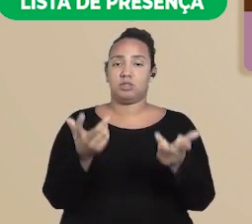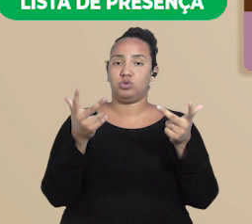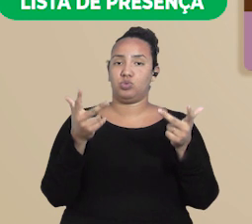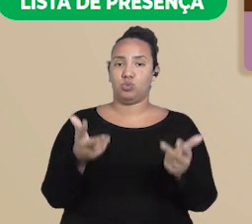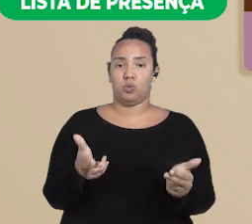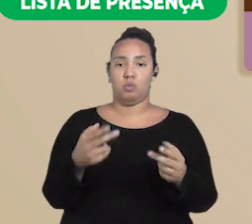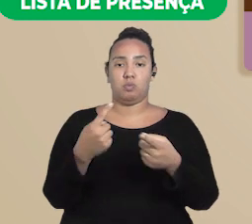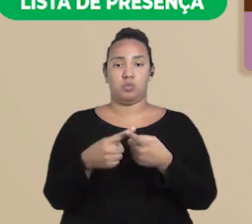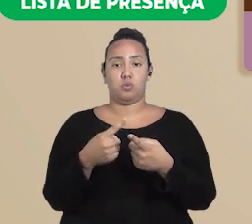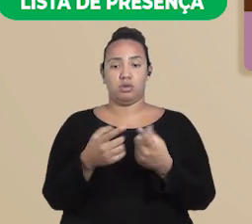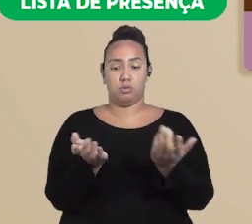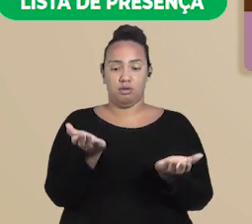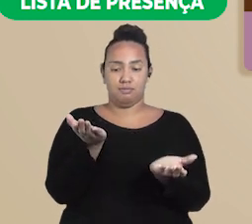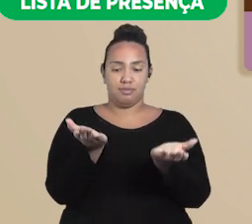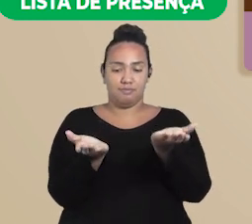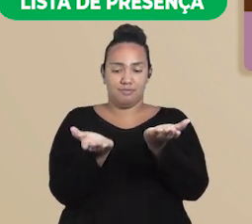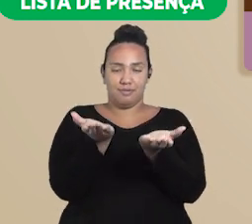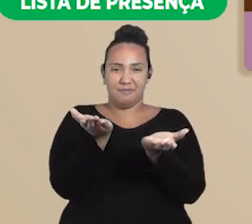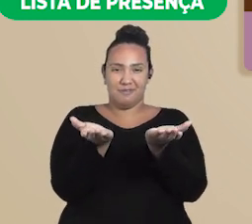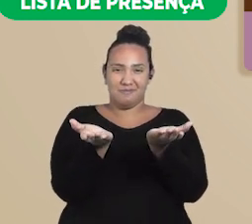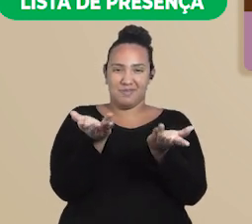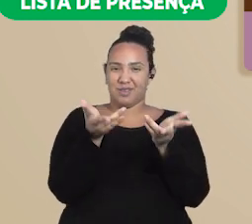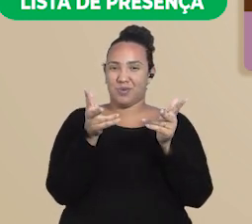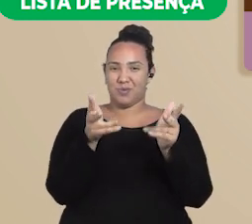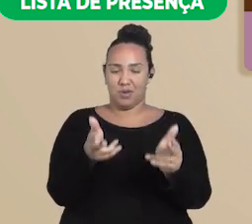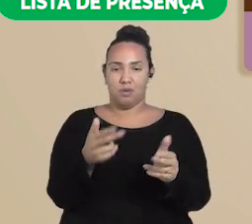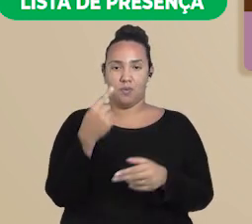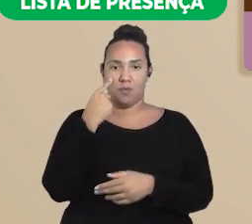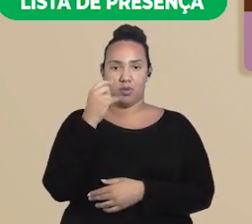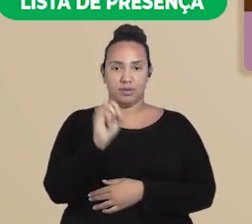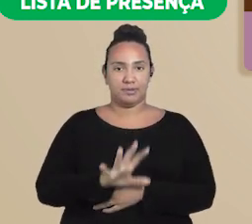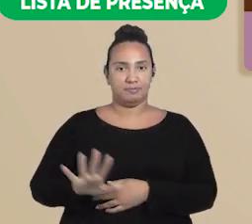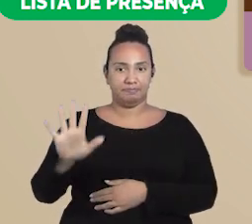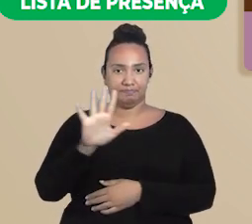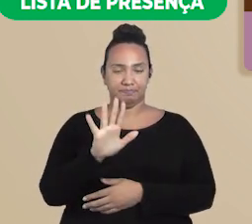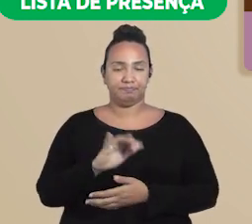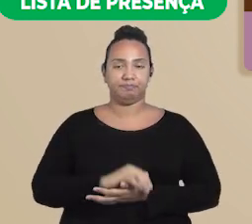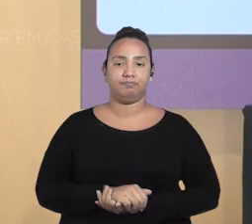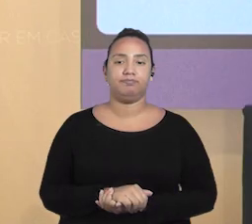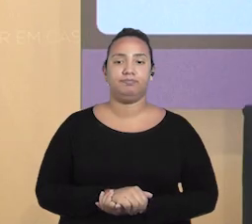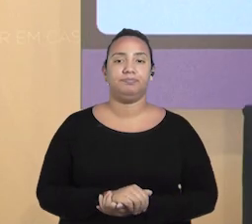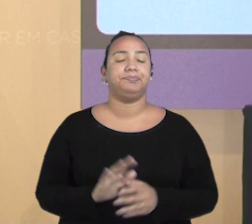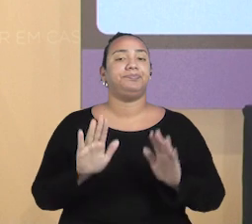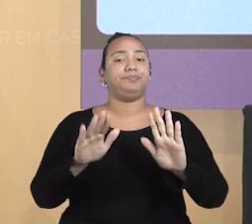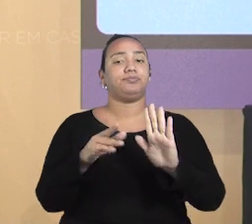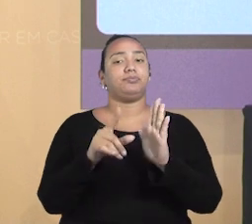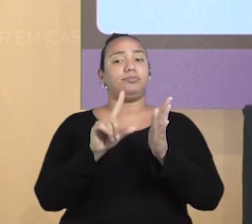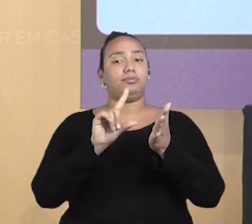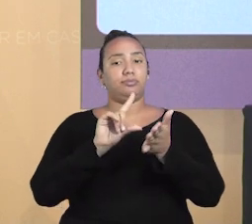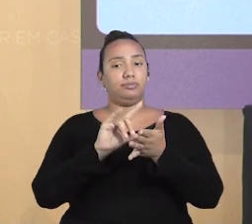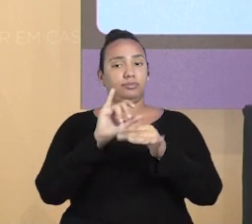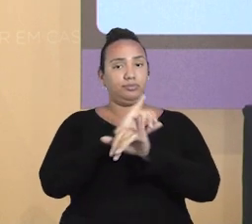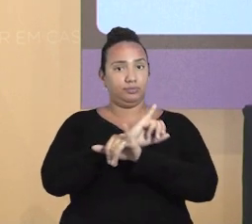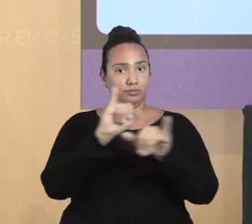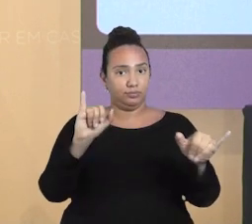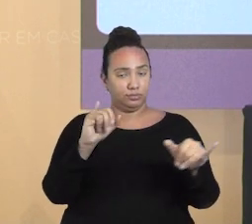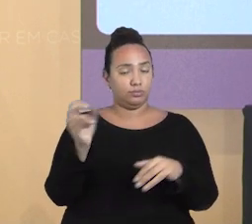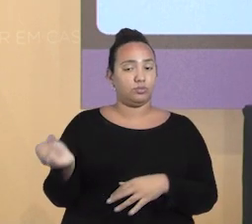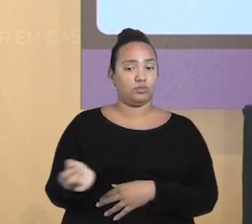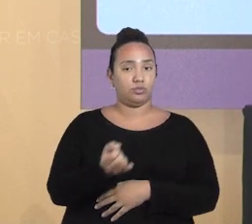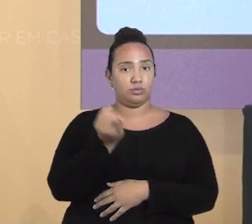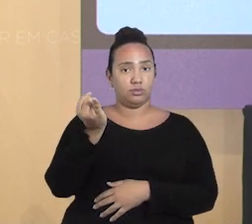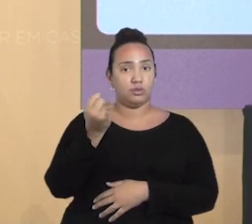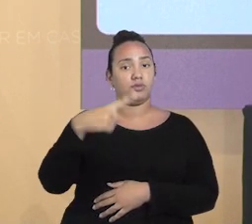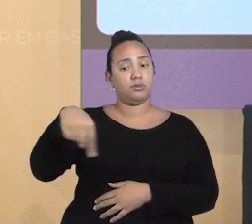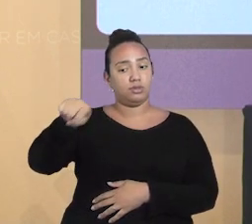iguais, pois os pratos estão na mesma altura. Olhe aqui na imagem. Mas antes, quero dar um recado importante